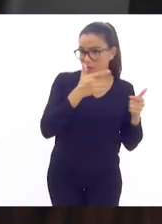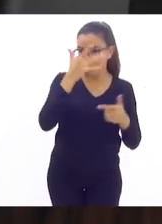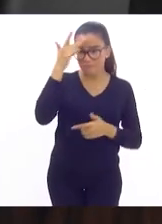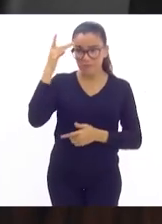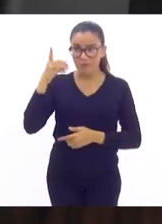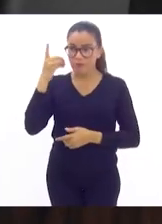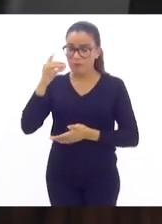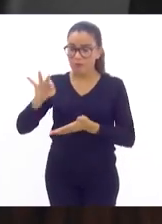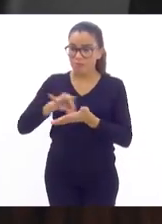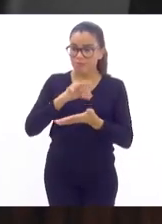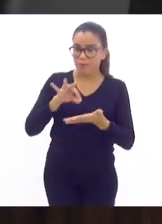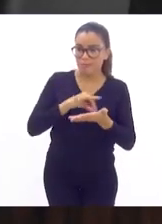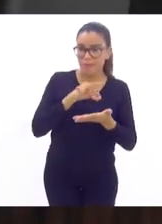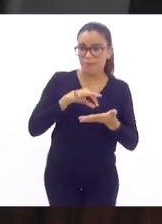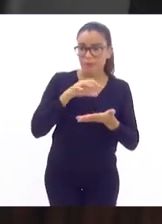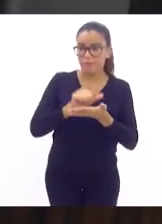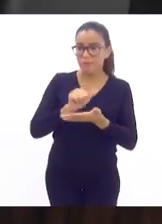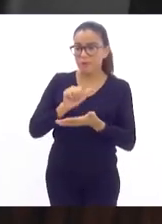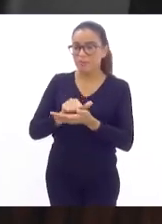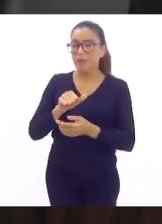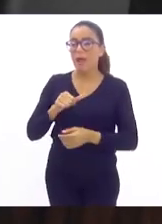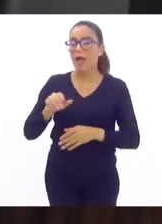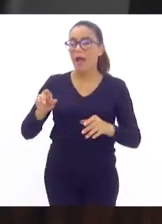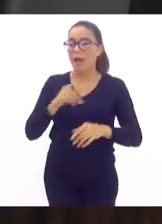A presidência suspende os trabalhos.